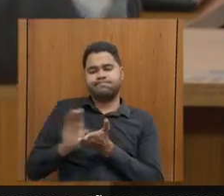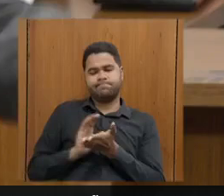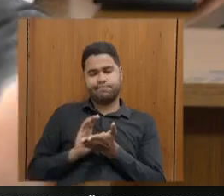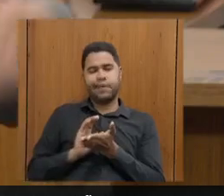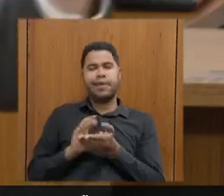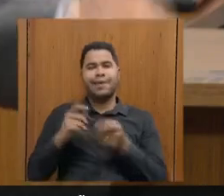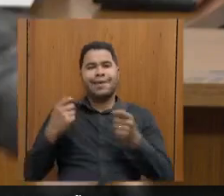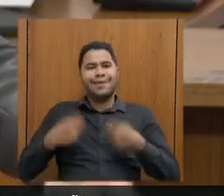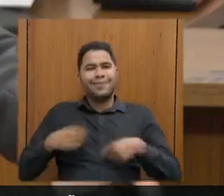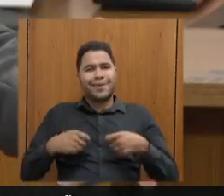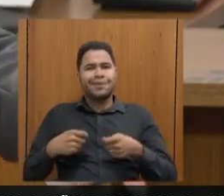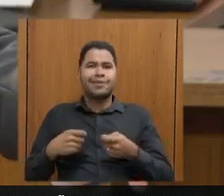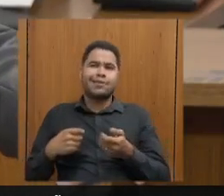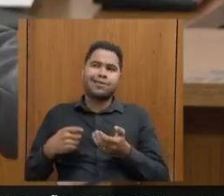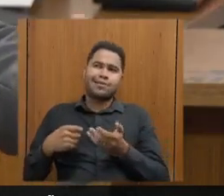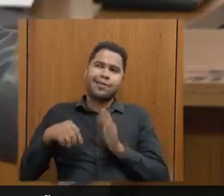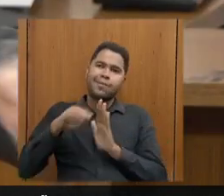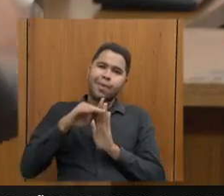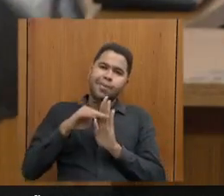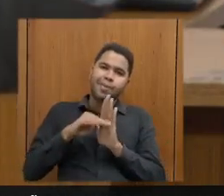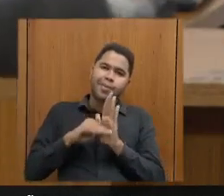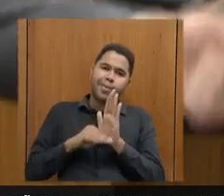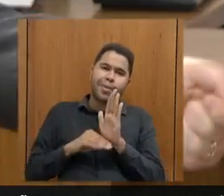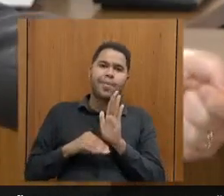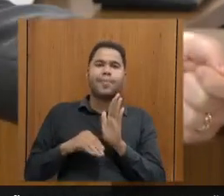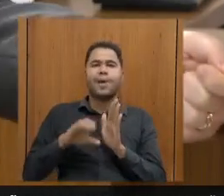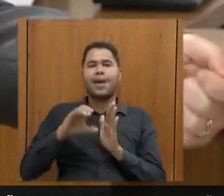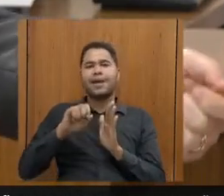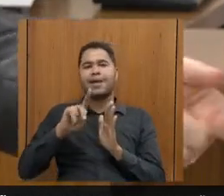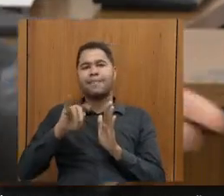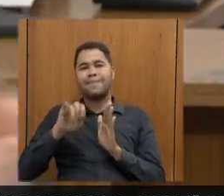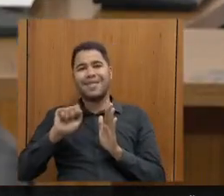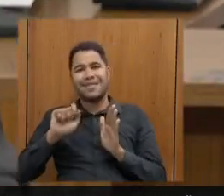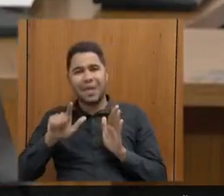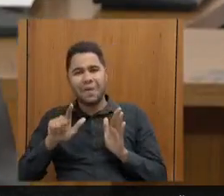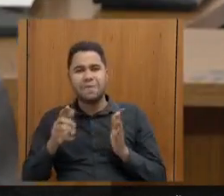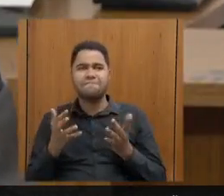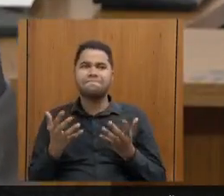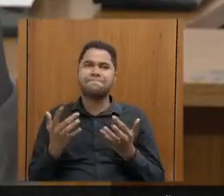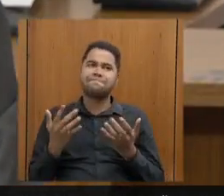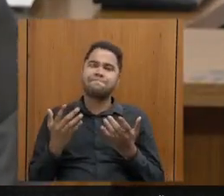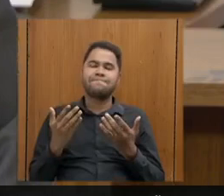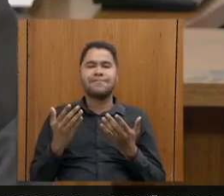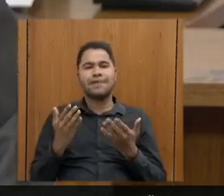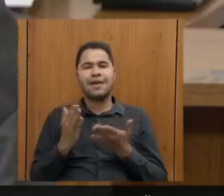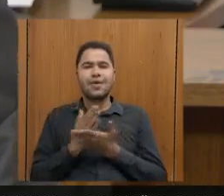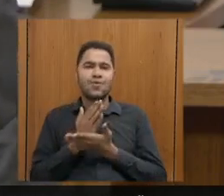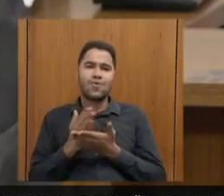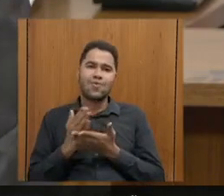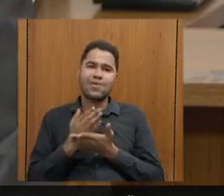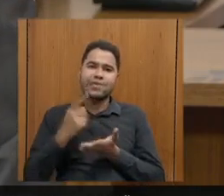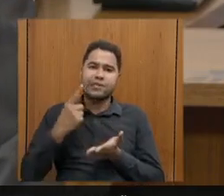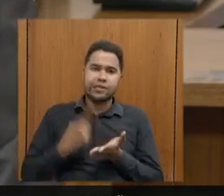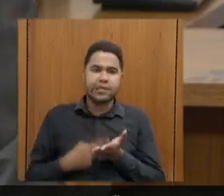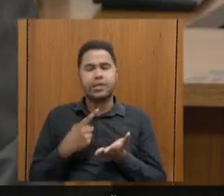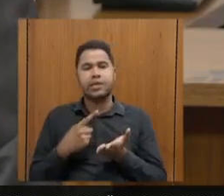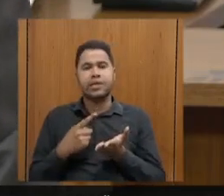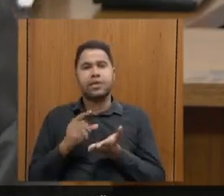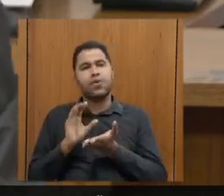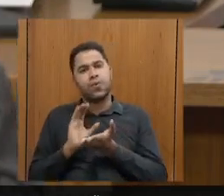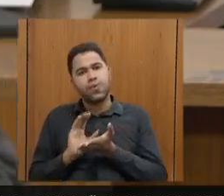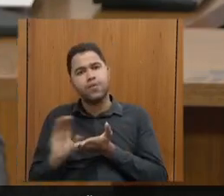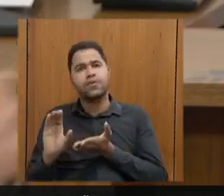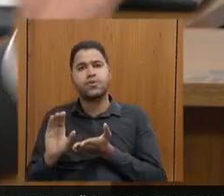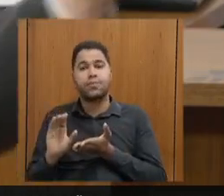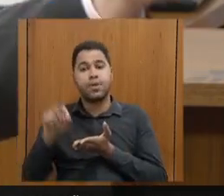que exigiria muito os aportes de Capital então cada vez que você faz aporte de capital de alguma forma você compromete e fazer um investimento